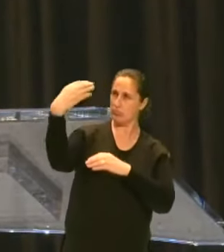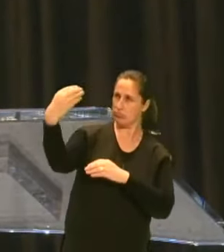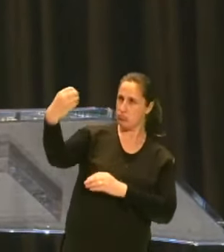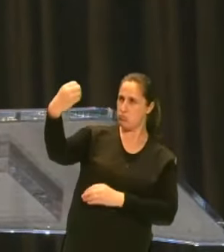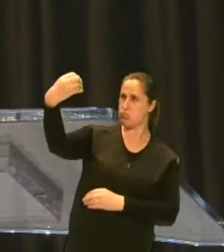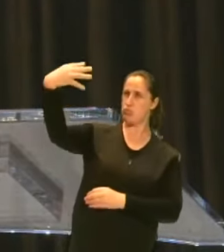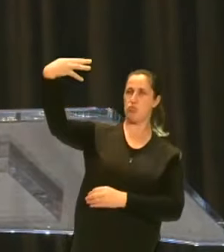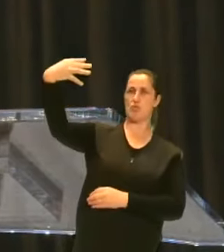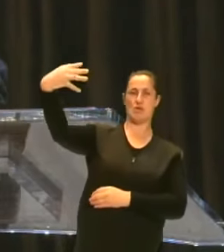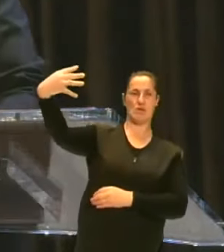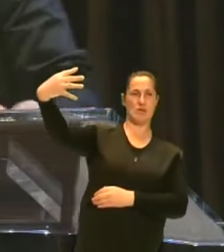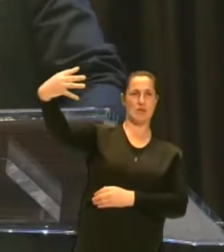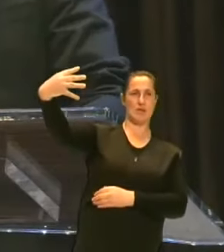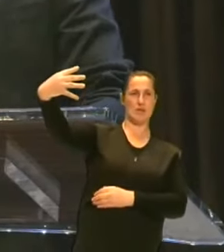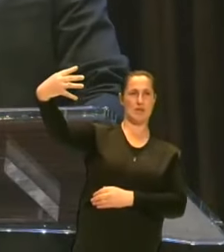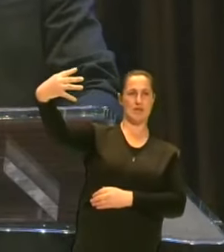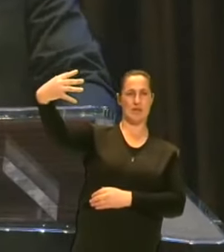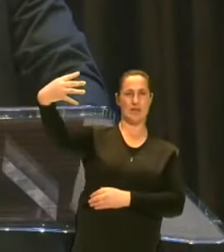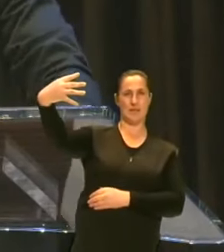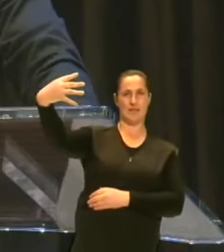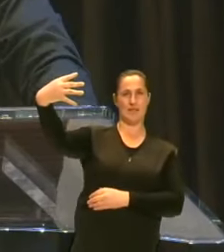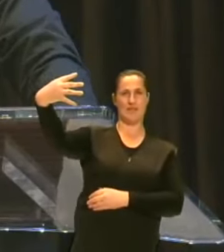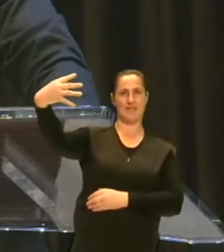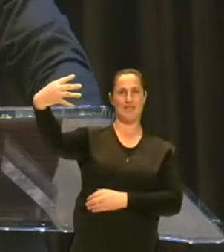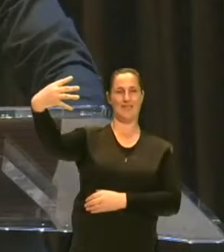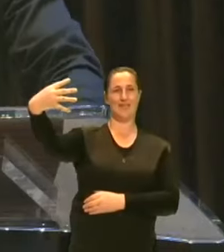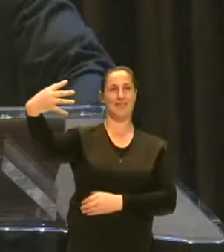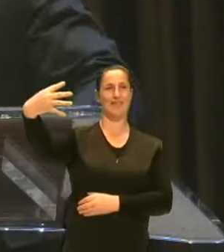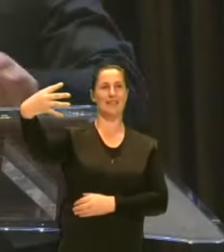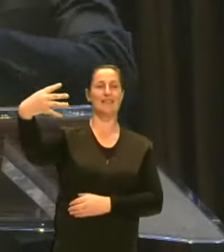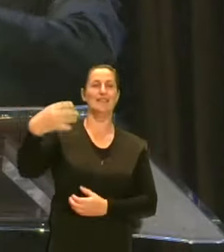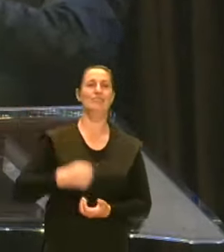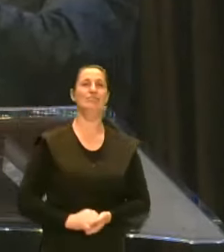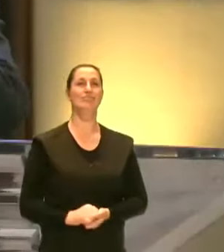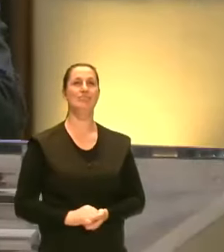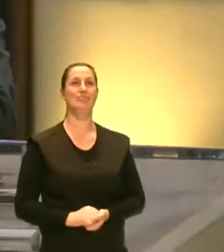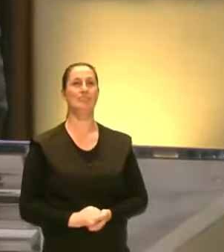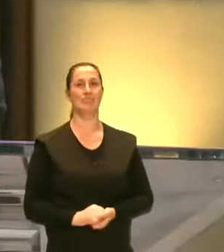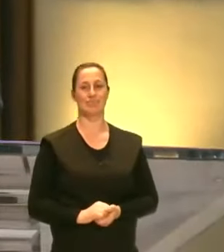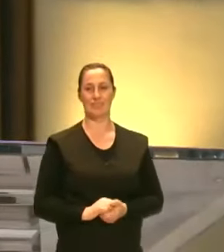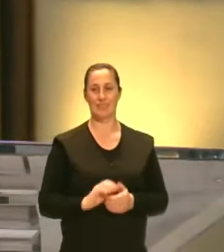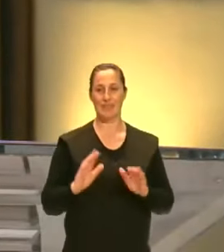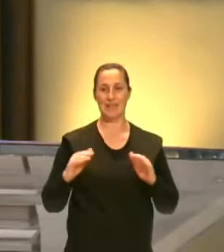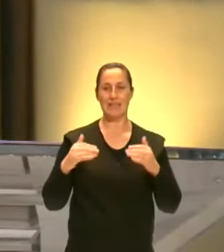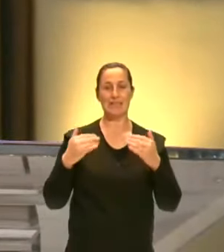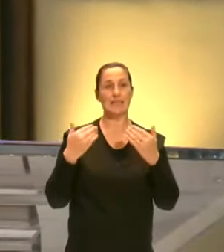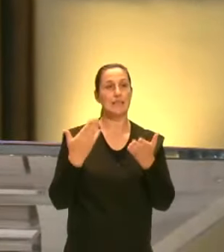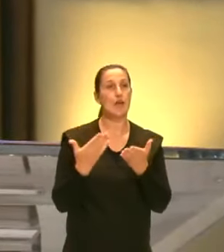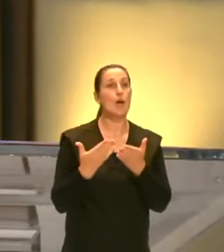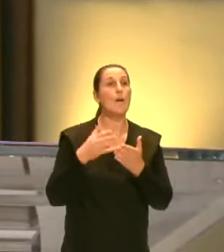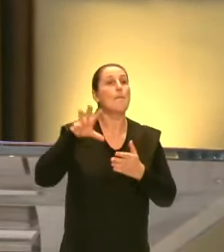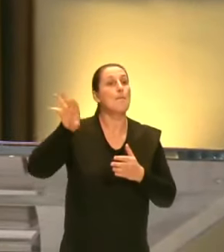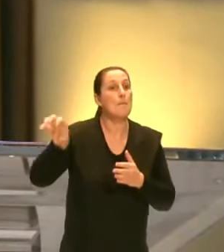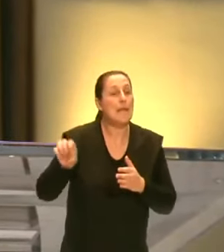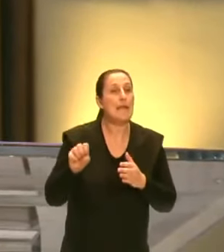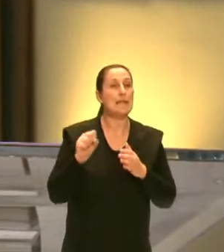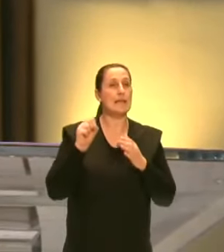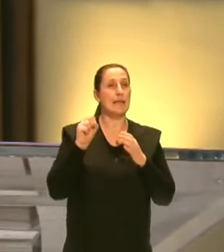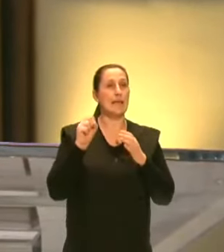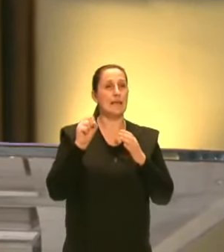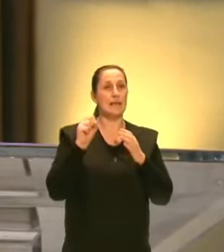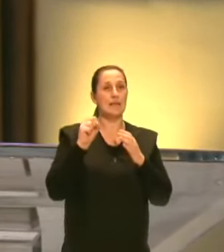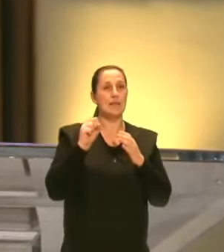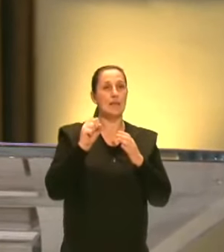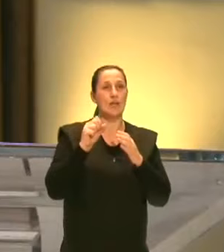uns 3 quilômetros enxergava o holofote que eu fiz. E daí, um negocinho de sorvete de picolé era o